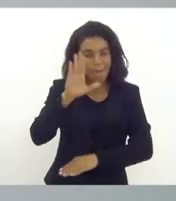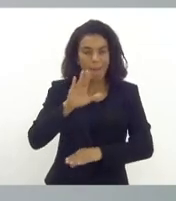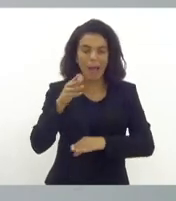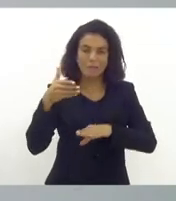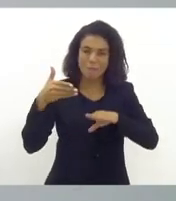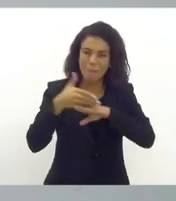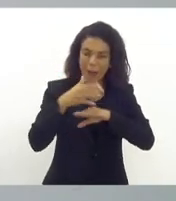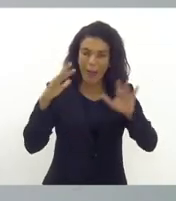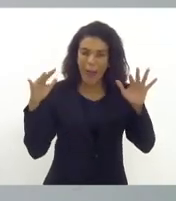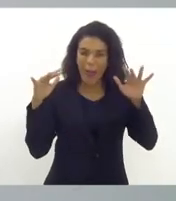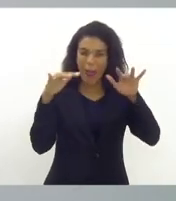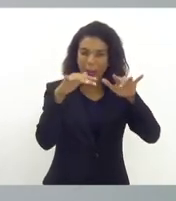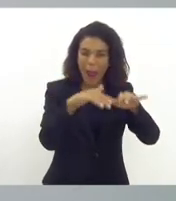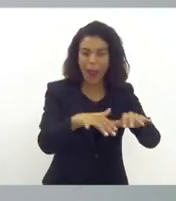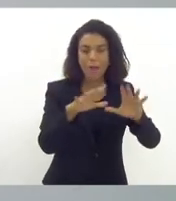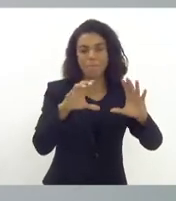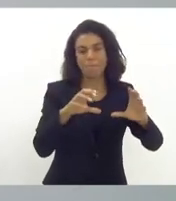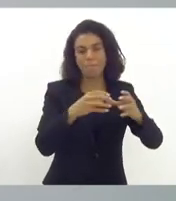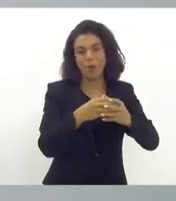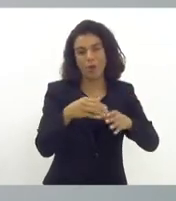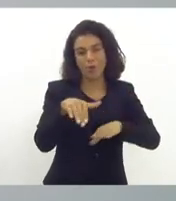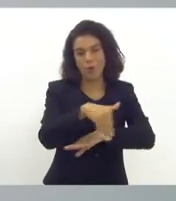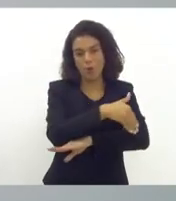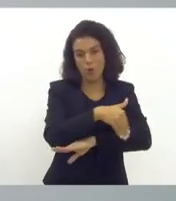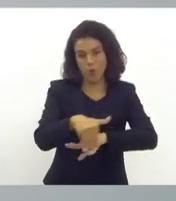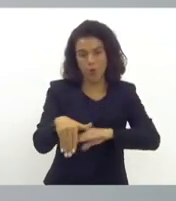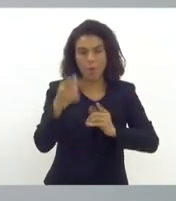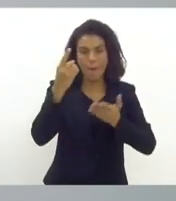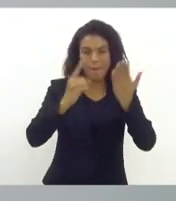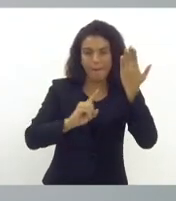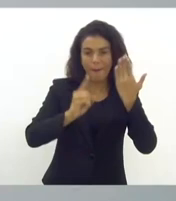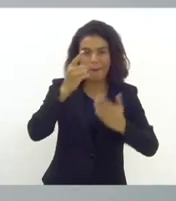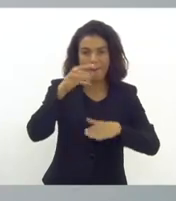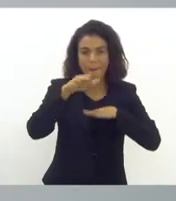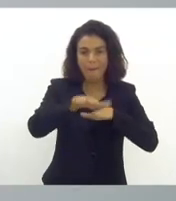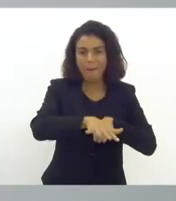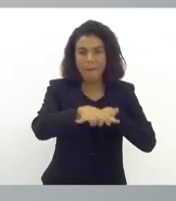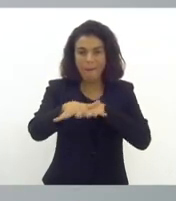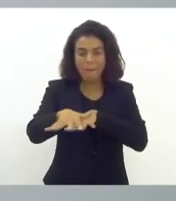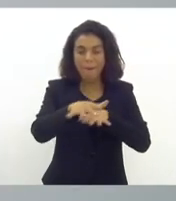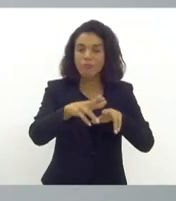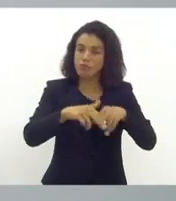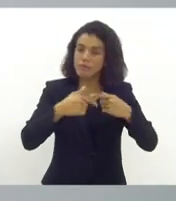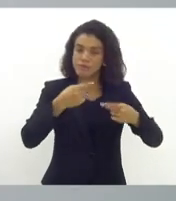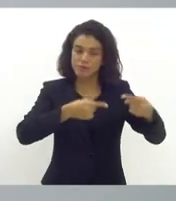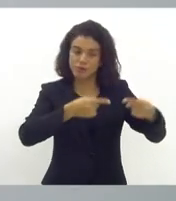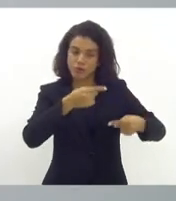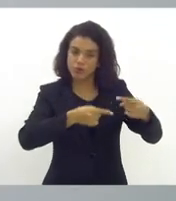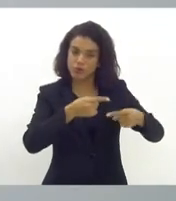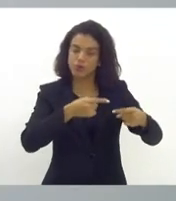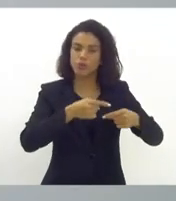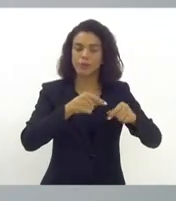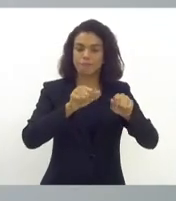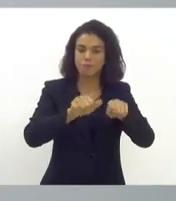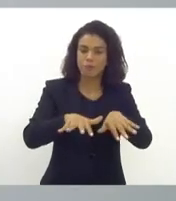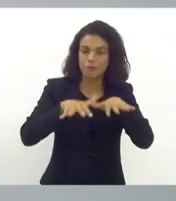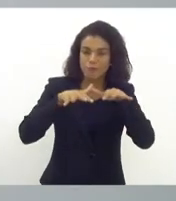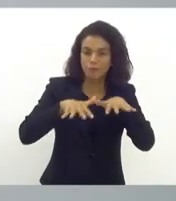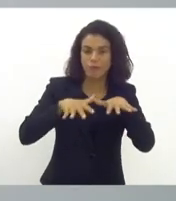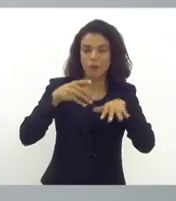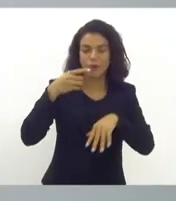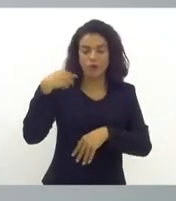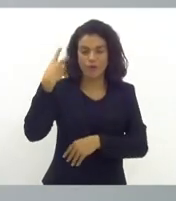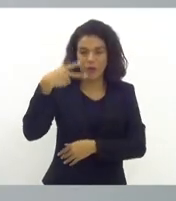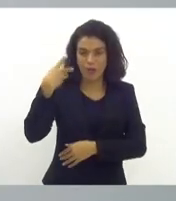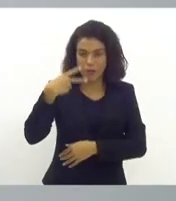em todas as cidades do Estado por isso que nós vamos discutir com as câmaras municipais com as prefeituras aí é óbvio que Prefeitura